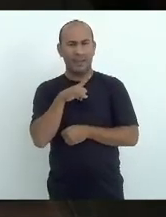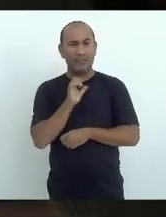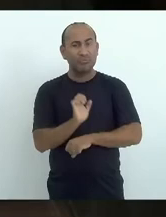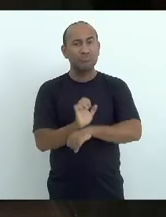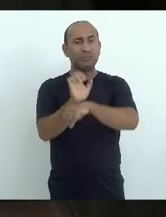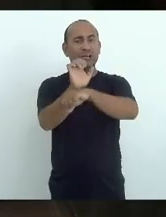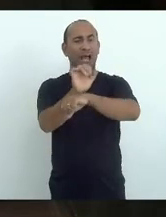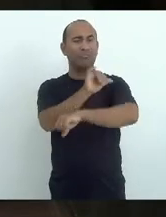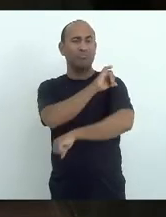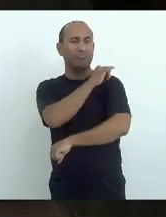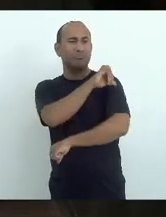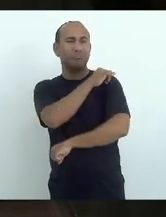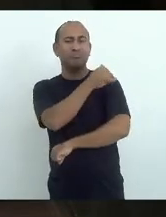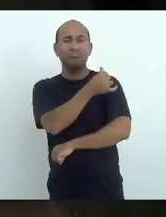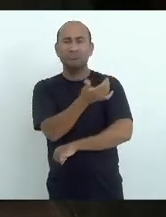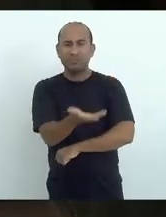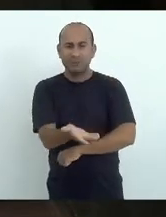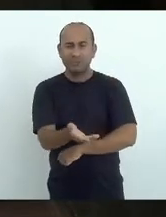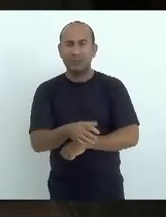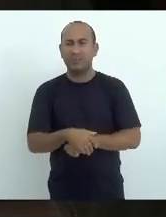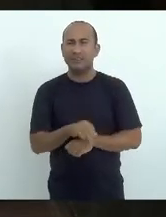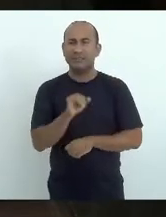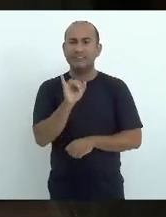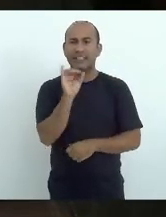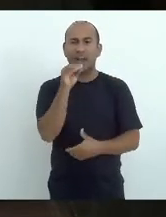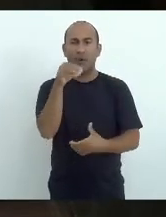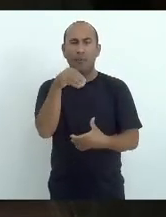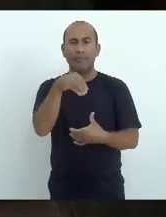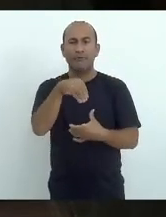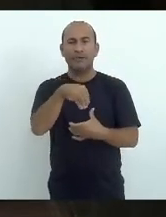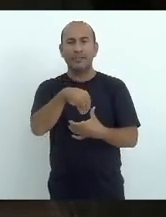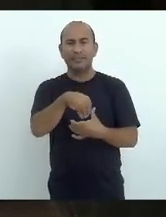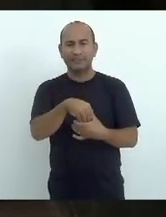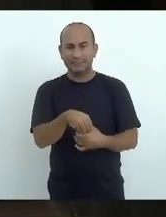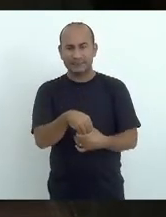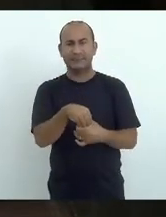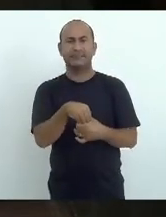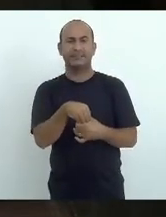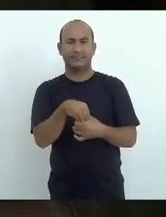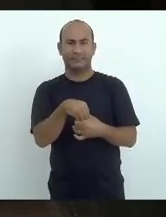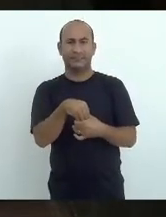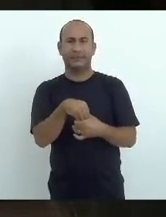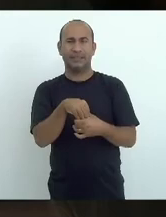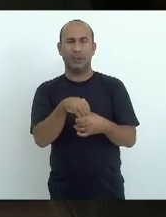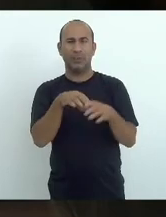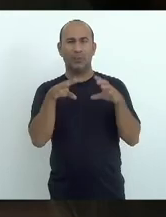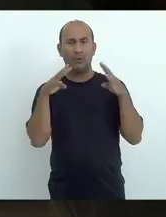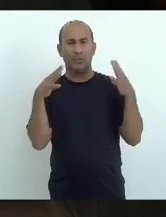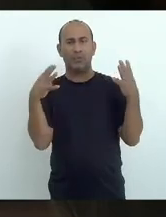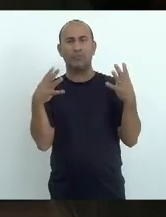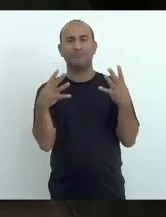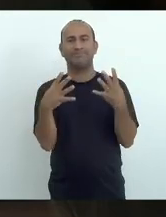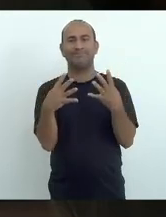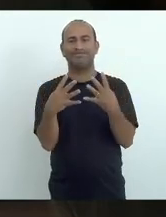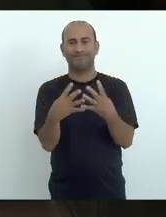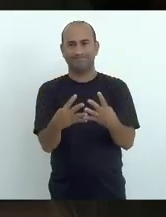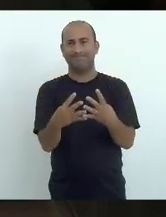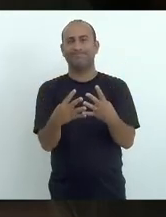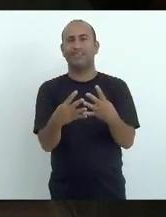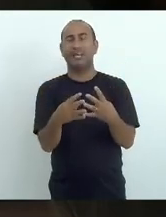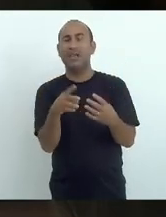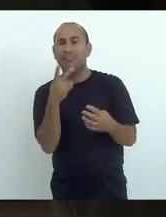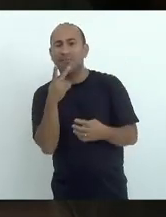do Rio de Janeiro se foi uma votação no Congresso Nacional? E eu diria, senhora